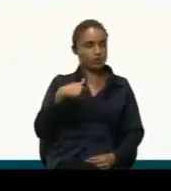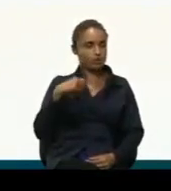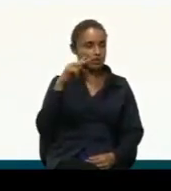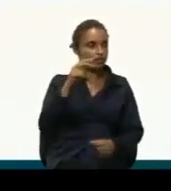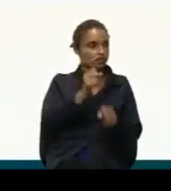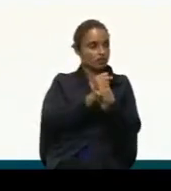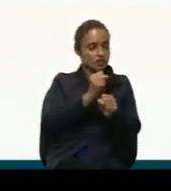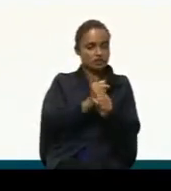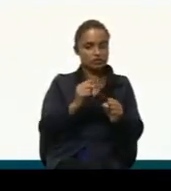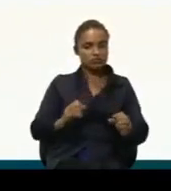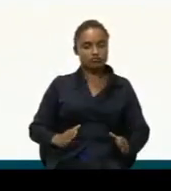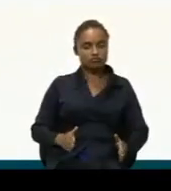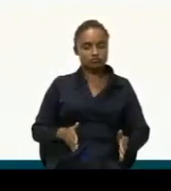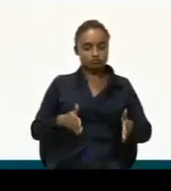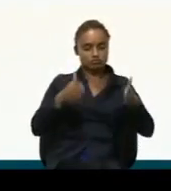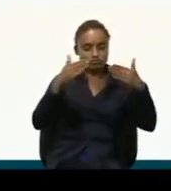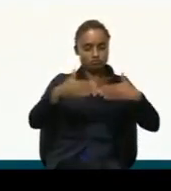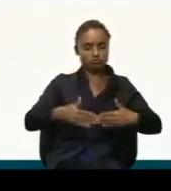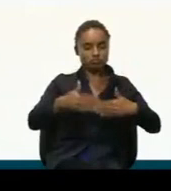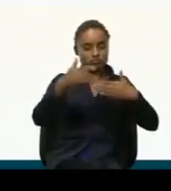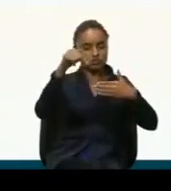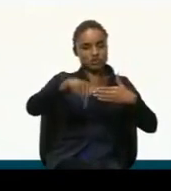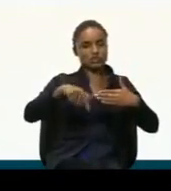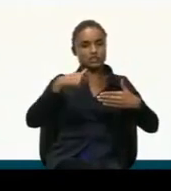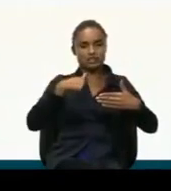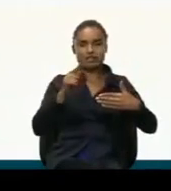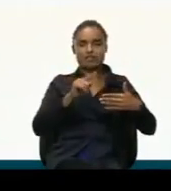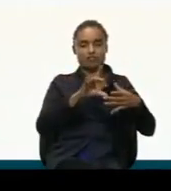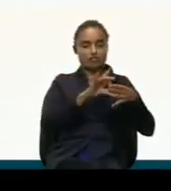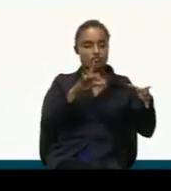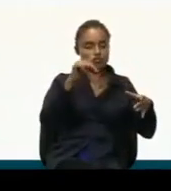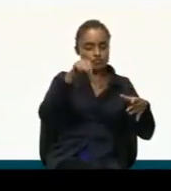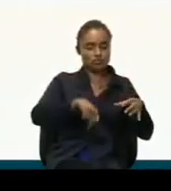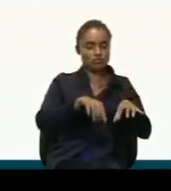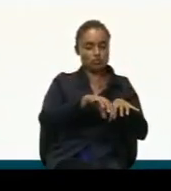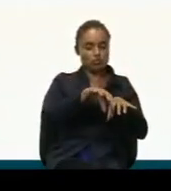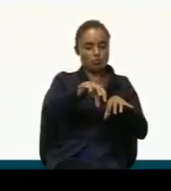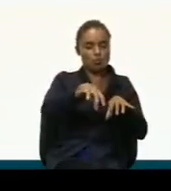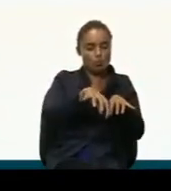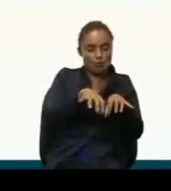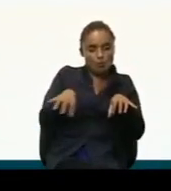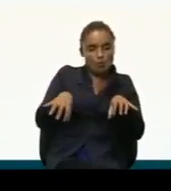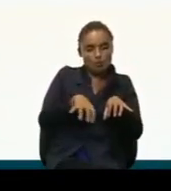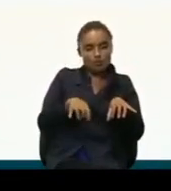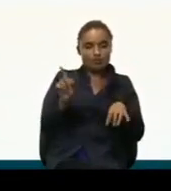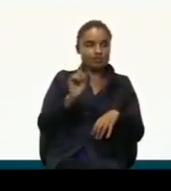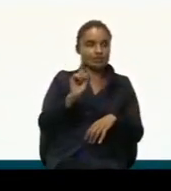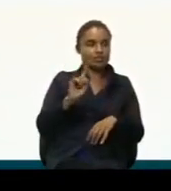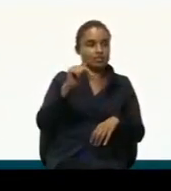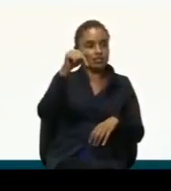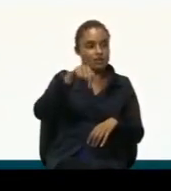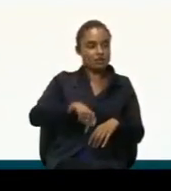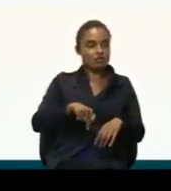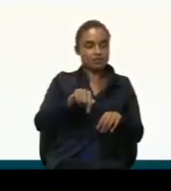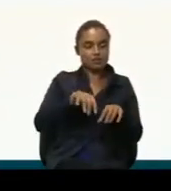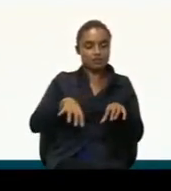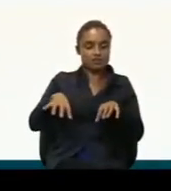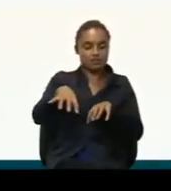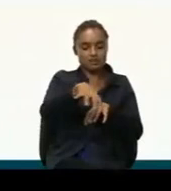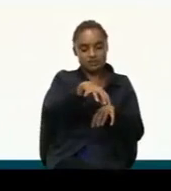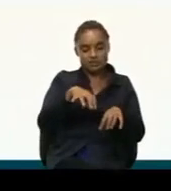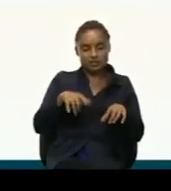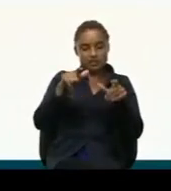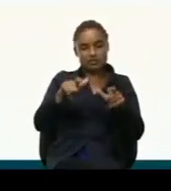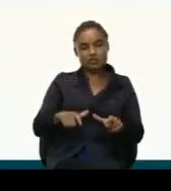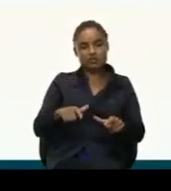edificação, observa que eu já não deixo tudo isolado num canto. Aqui eu vou estar trabalhando com dispersos, né? Então eu